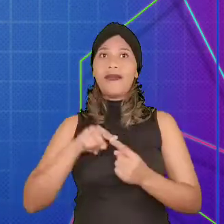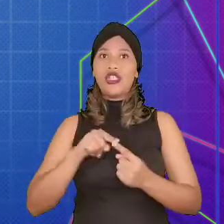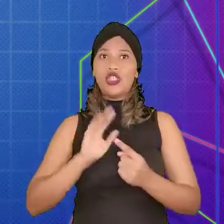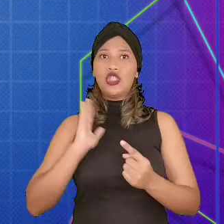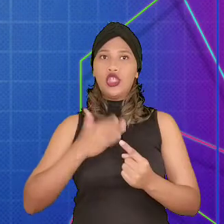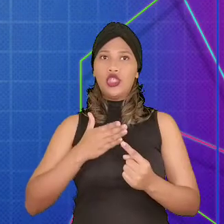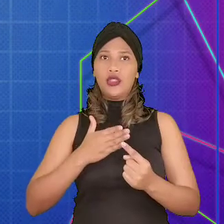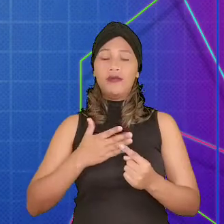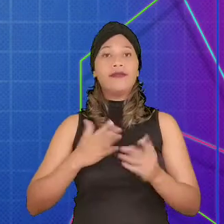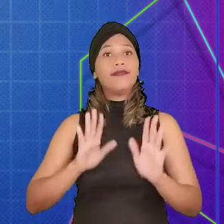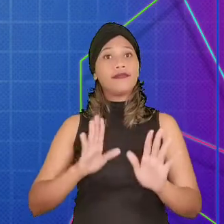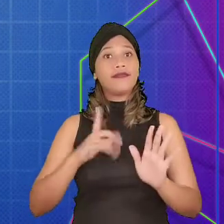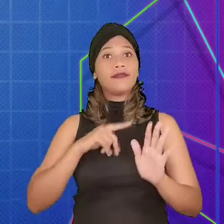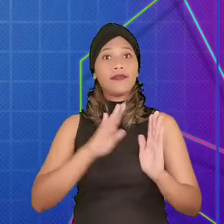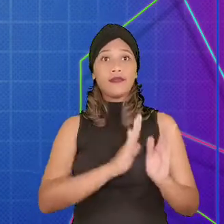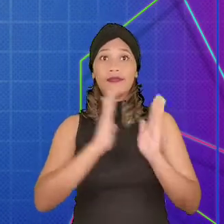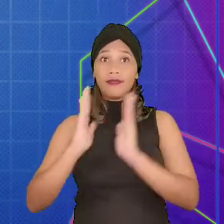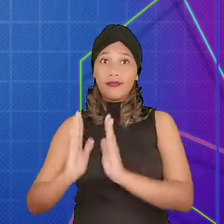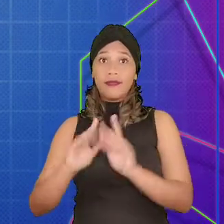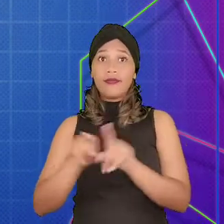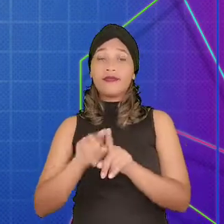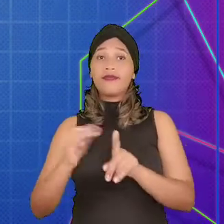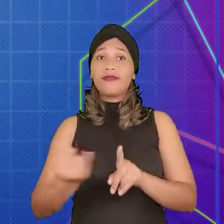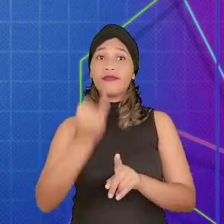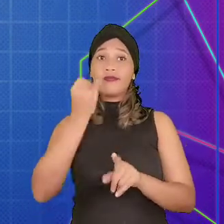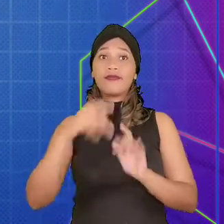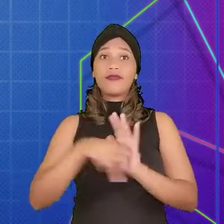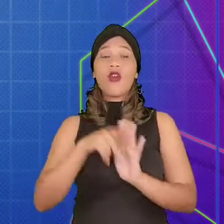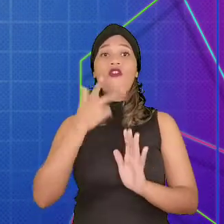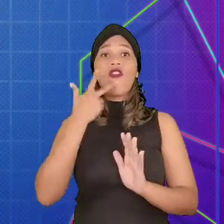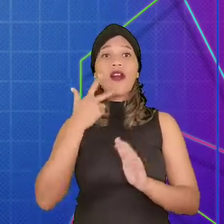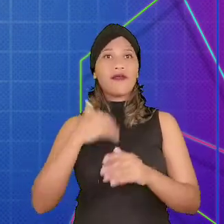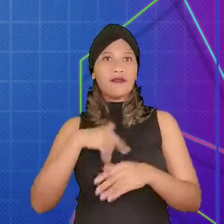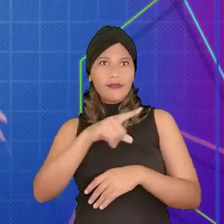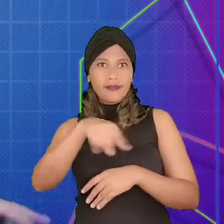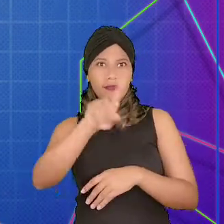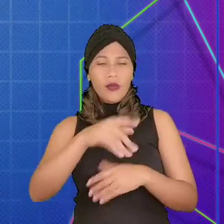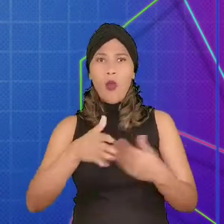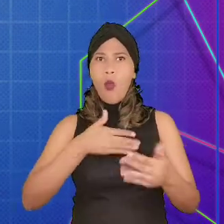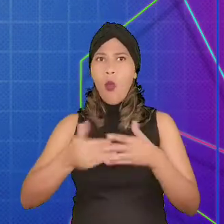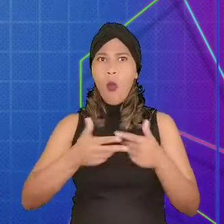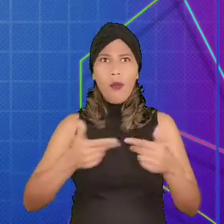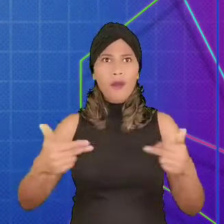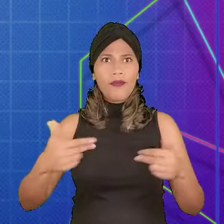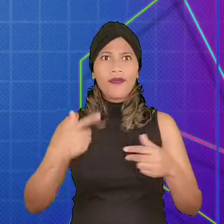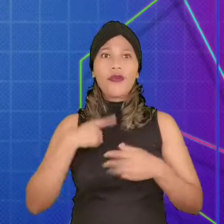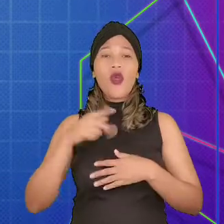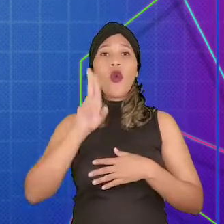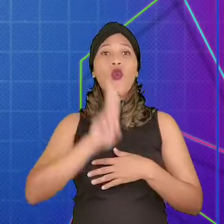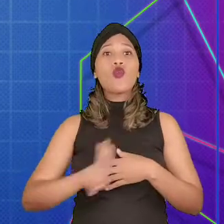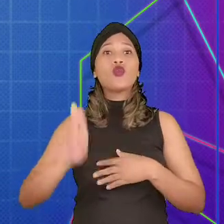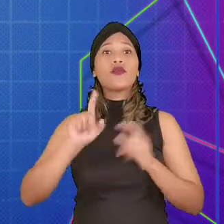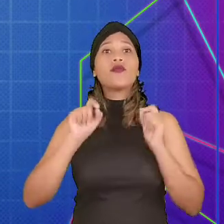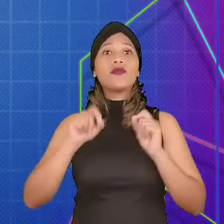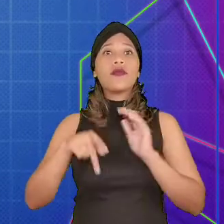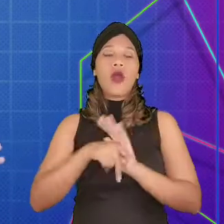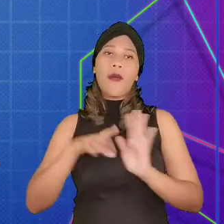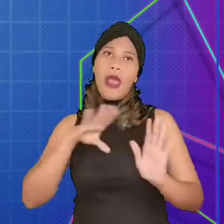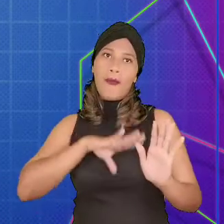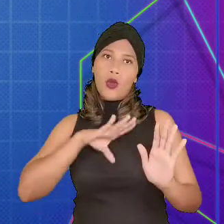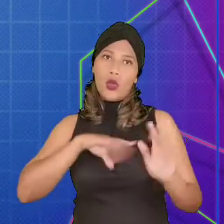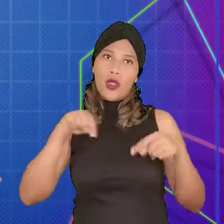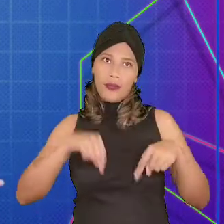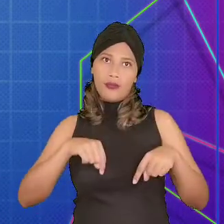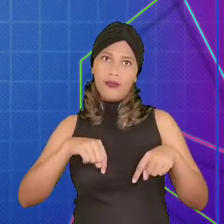objetiva. Agora, um outro fator importante é que quando eu falo com vocês qualquer coisa, eu estou usando um idioma, que no caso